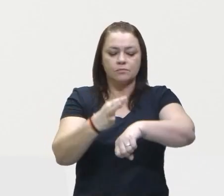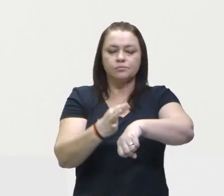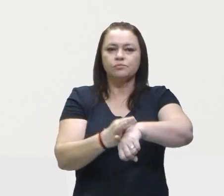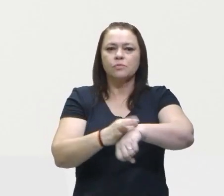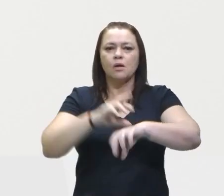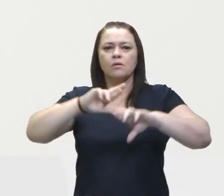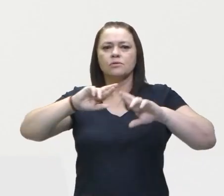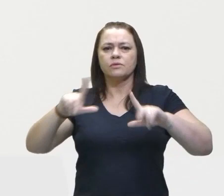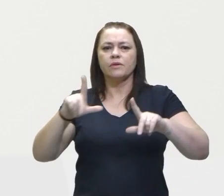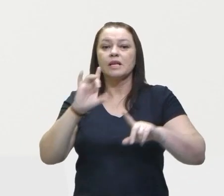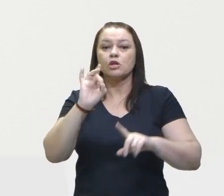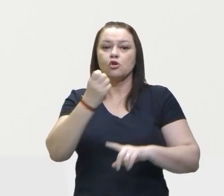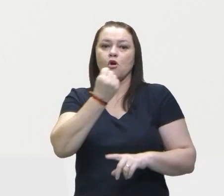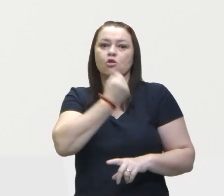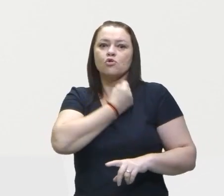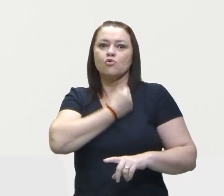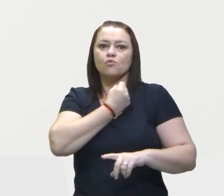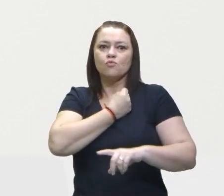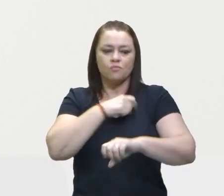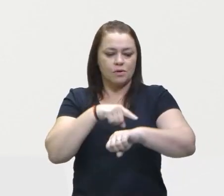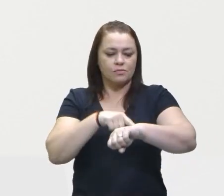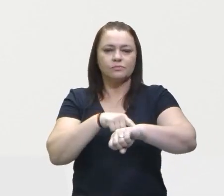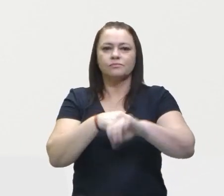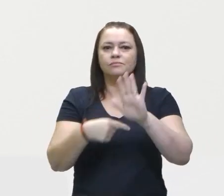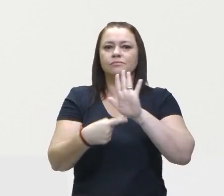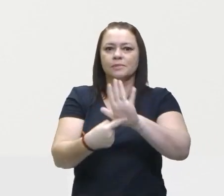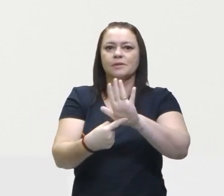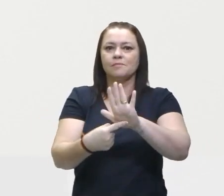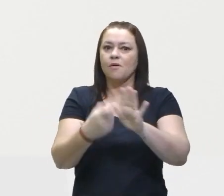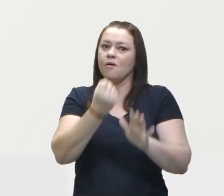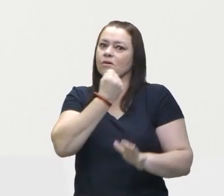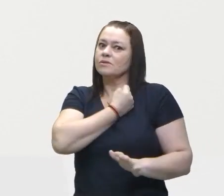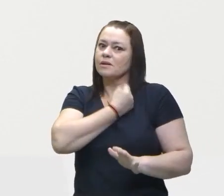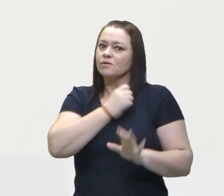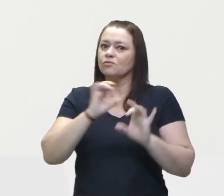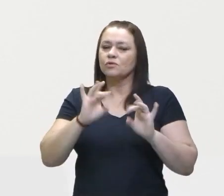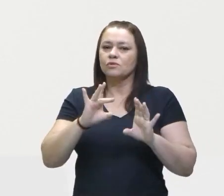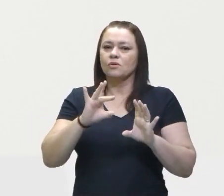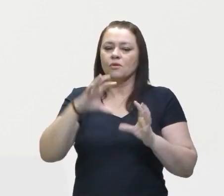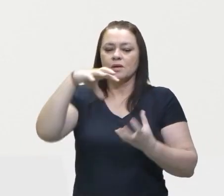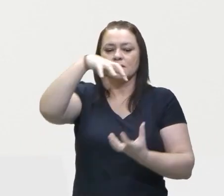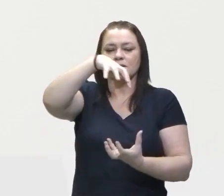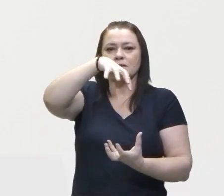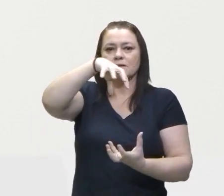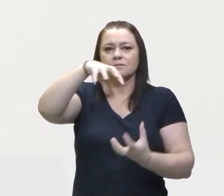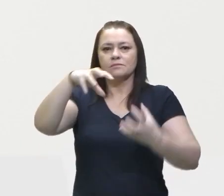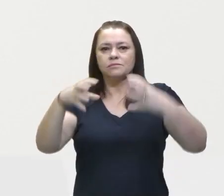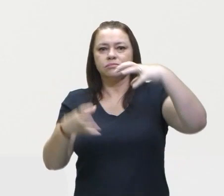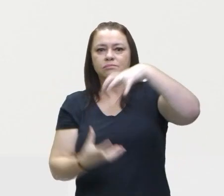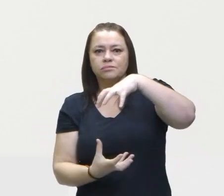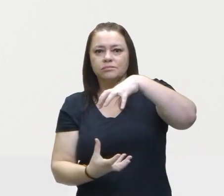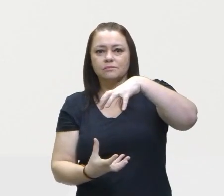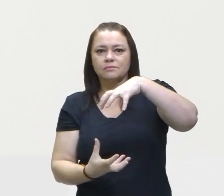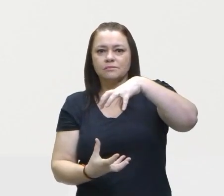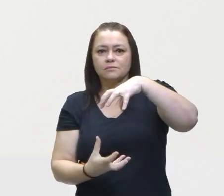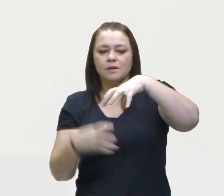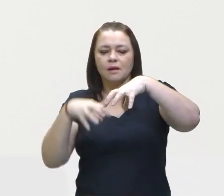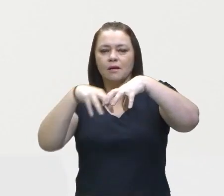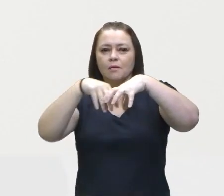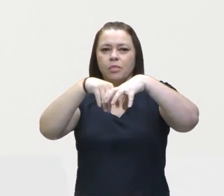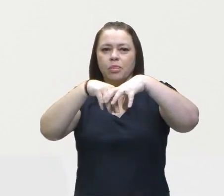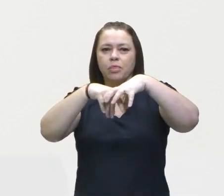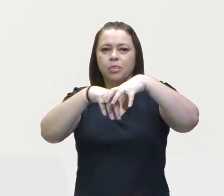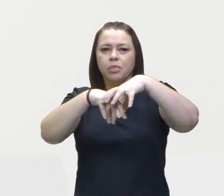aquele que não precisa de ponteiro. E temos a ampulheta, que é já